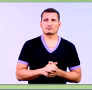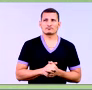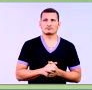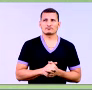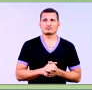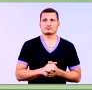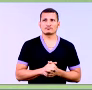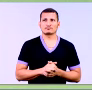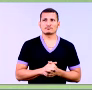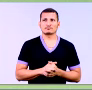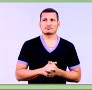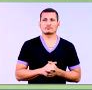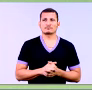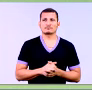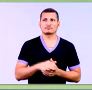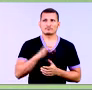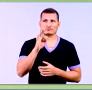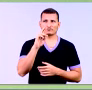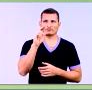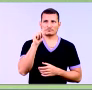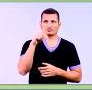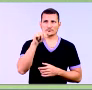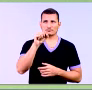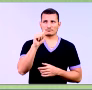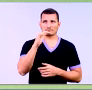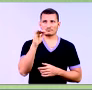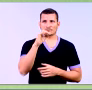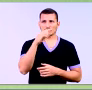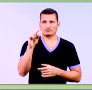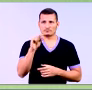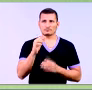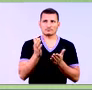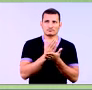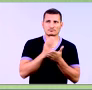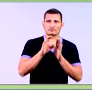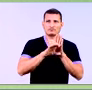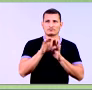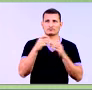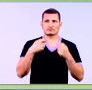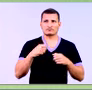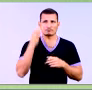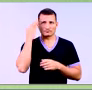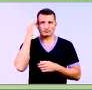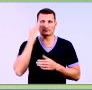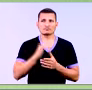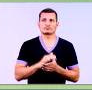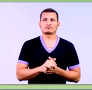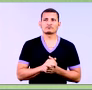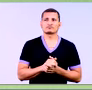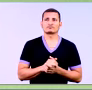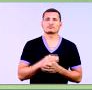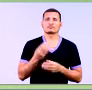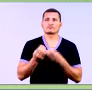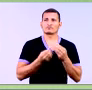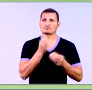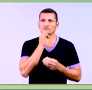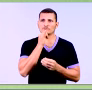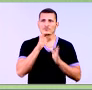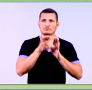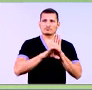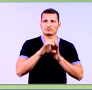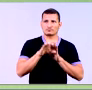Quando nós consideramos as transações, alguns dos conceitos aqui nós precisamos compreender. Como, por exemplo, o